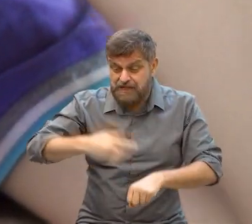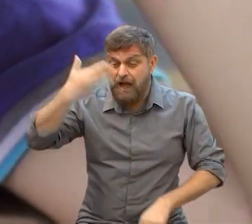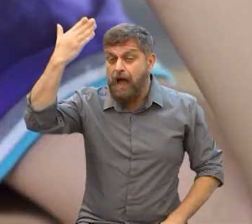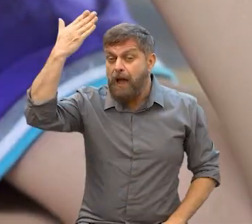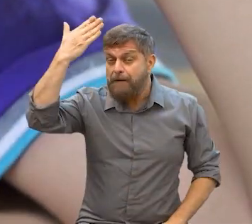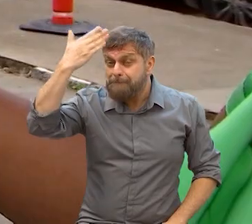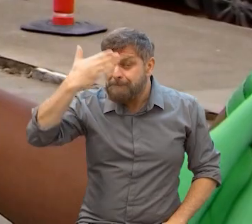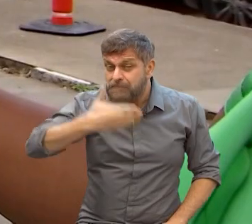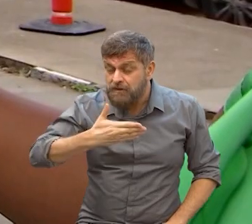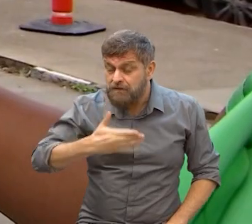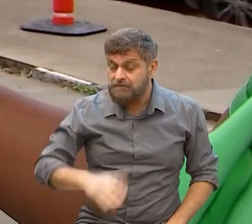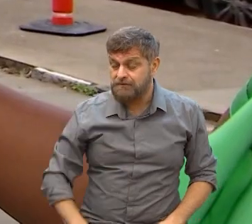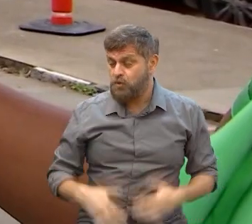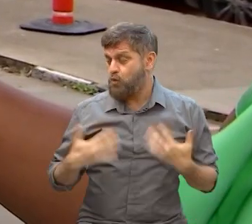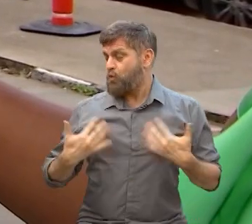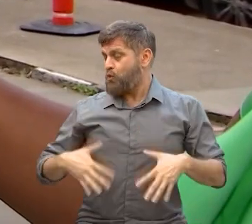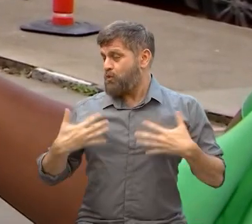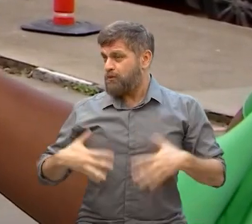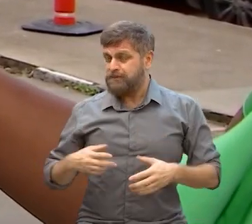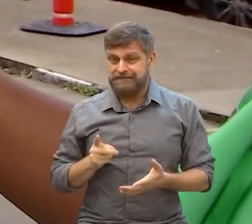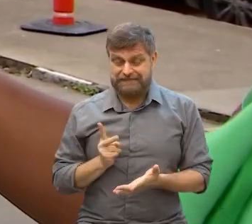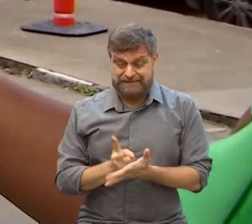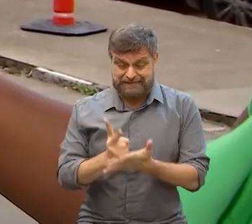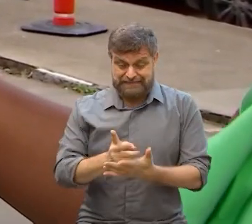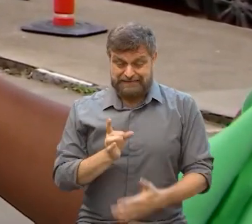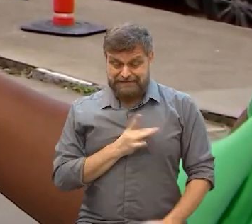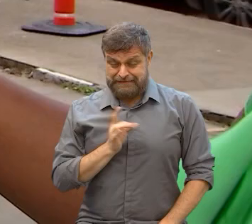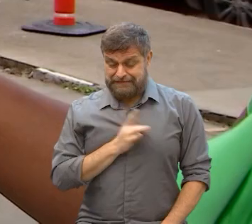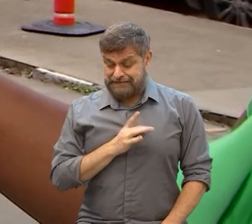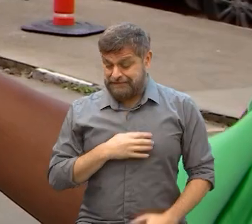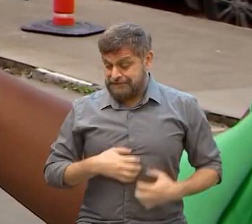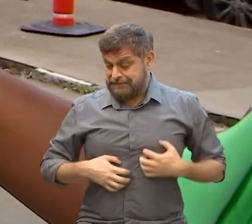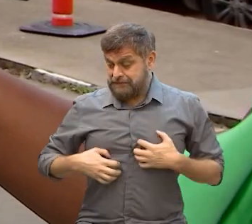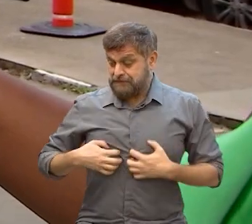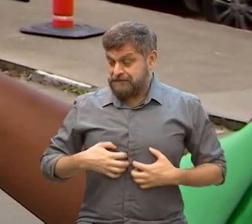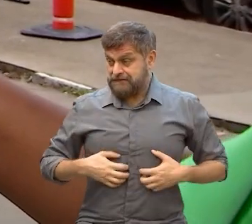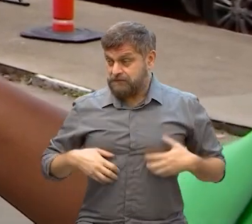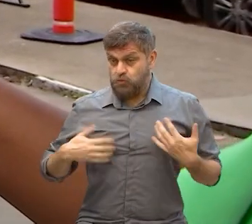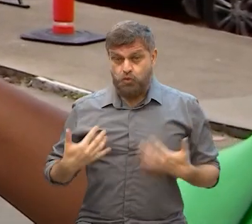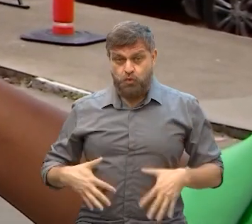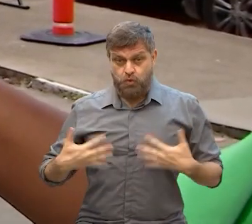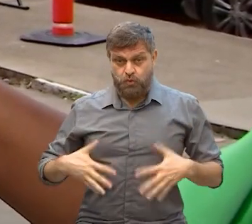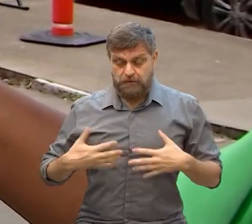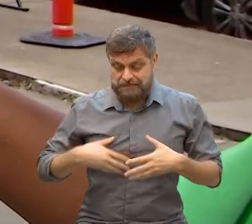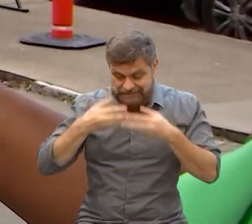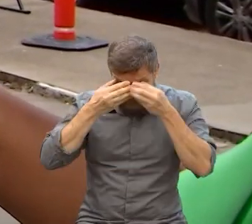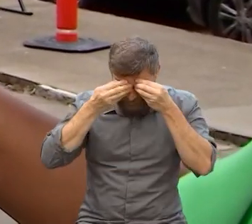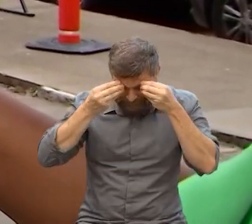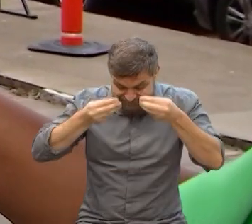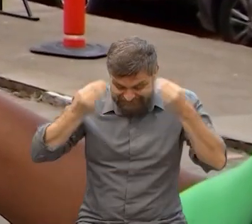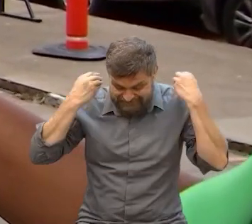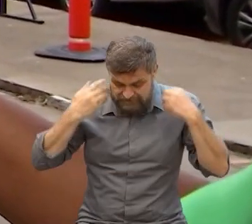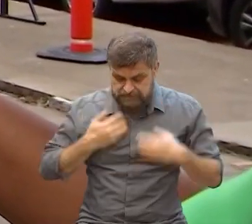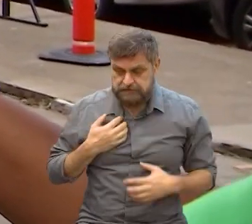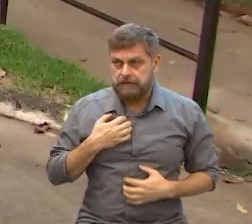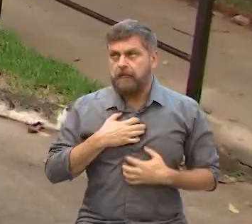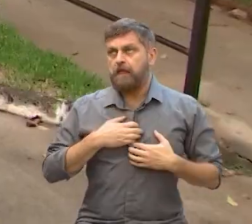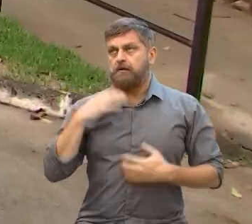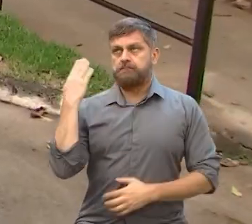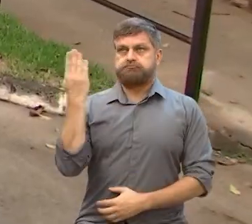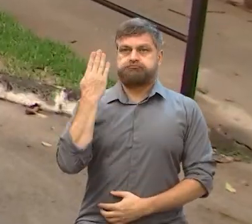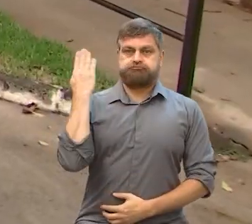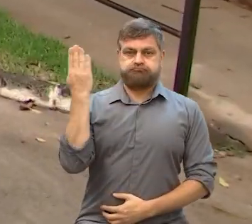que sabe... Prova sempre me deu um frio na barriga, né? Branco, passar